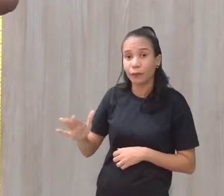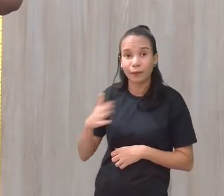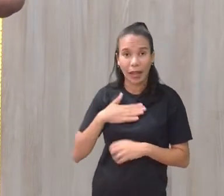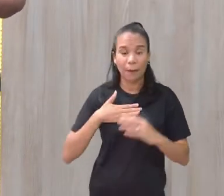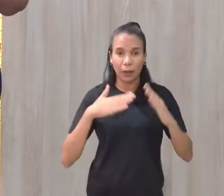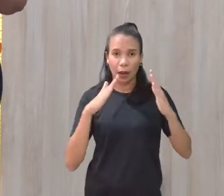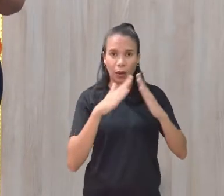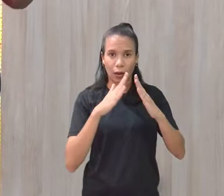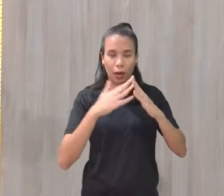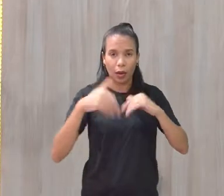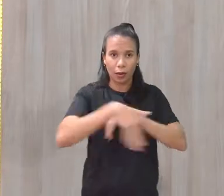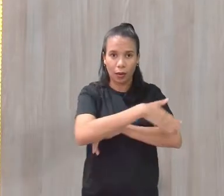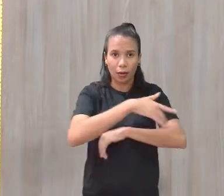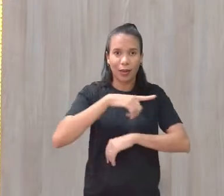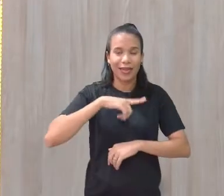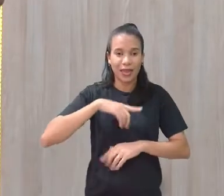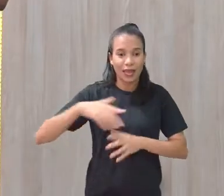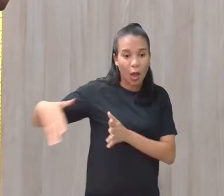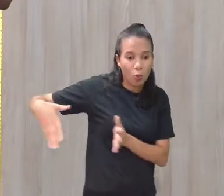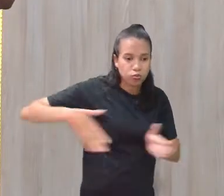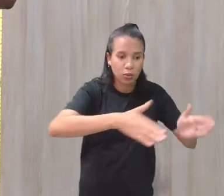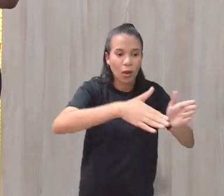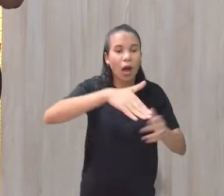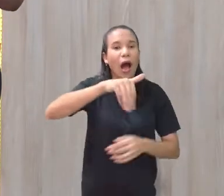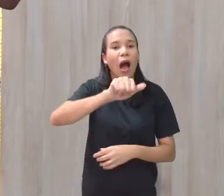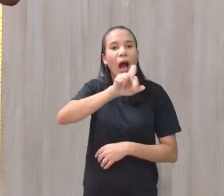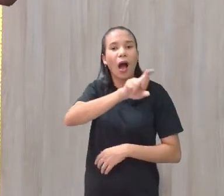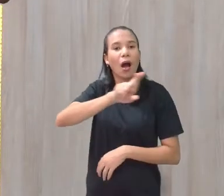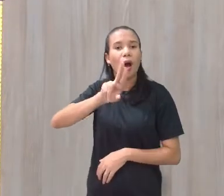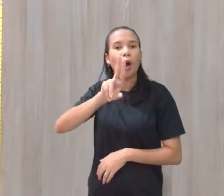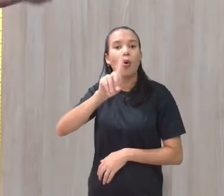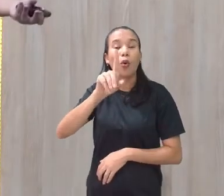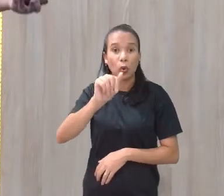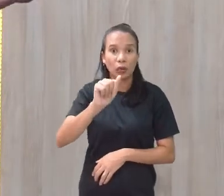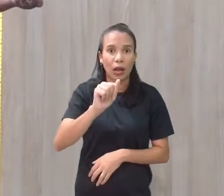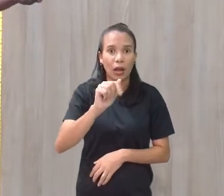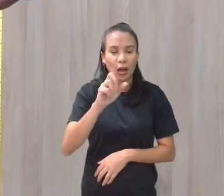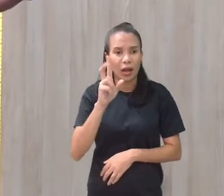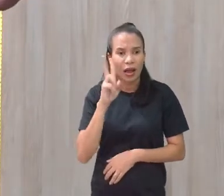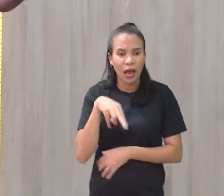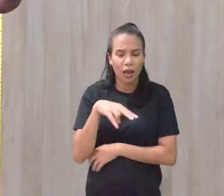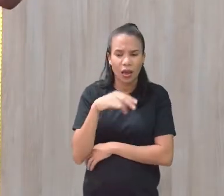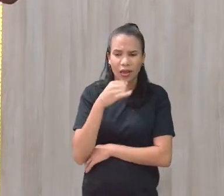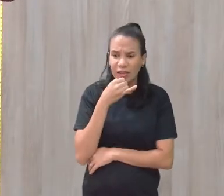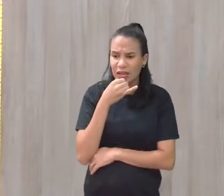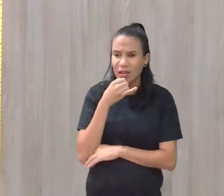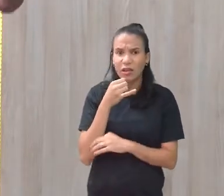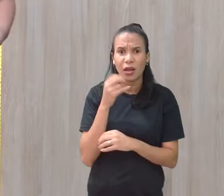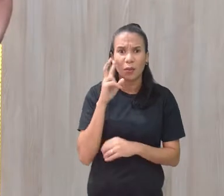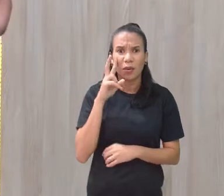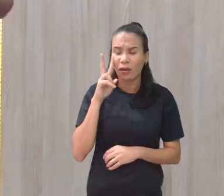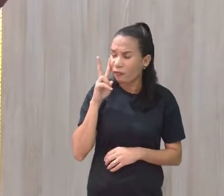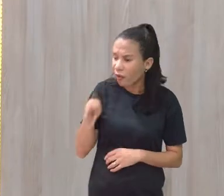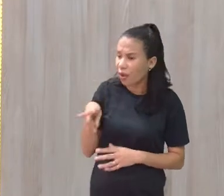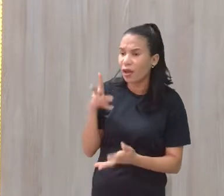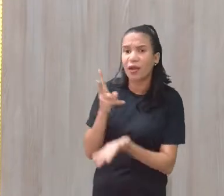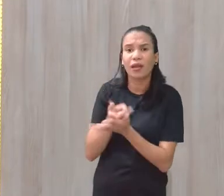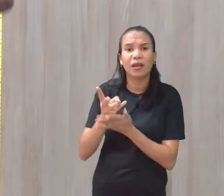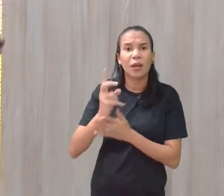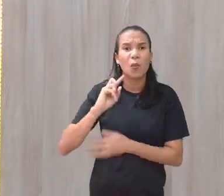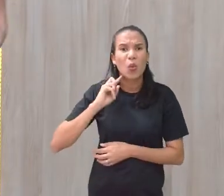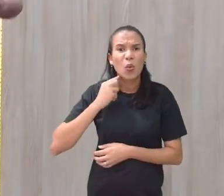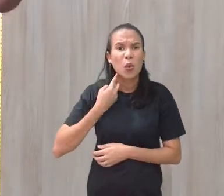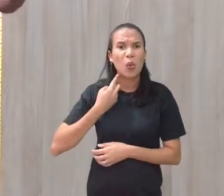a gente tem o canal do Arruda. E aí é triste passar por ele, porque eu sempre vejo